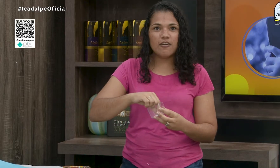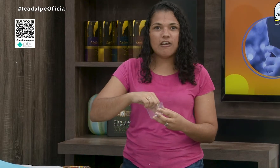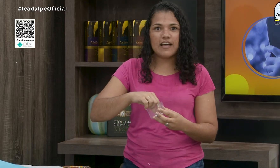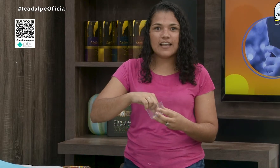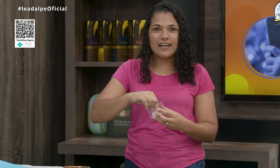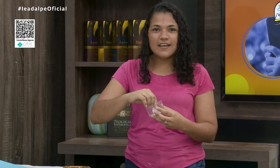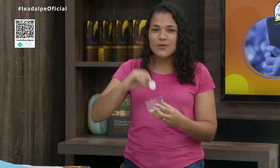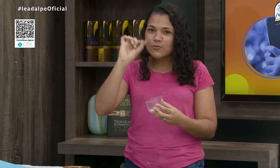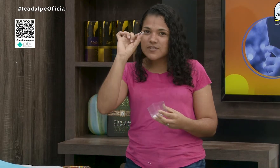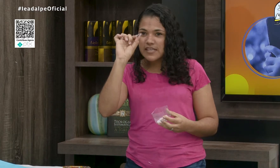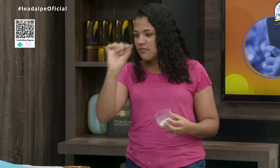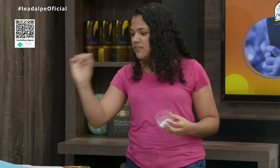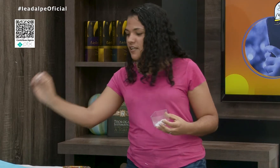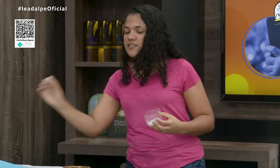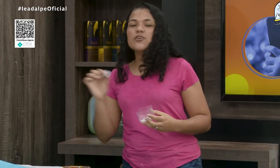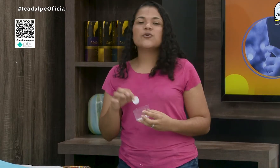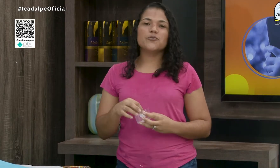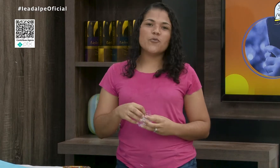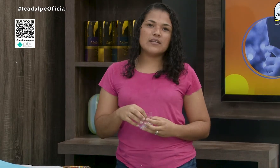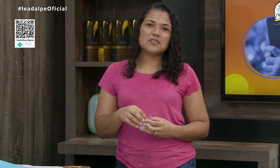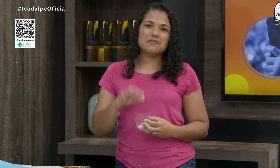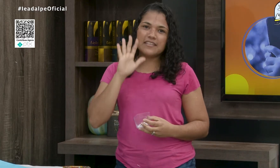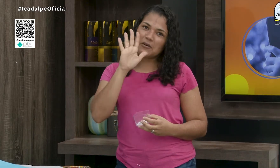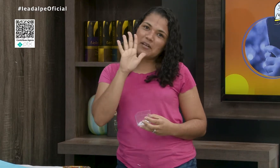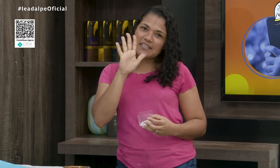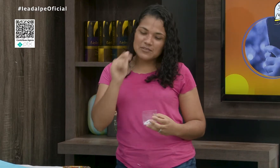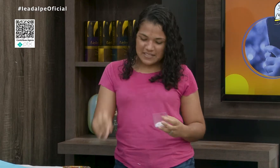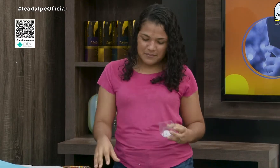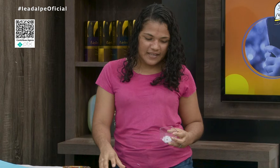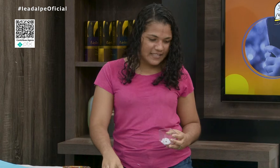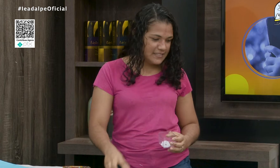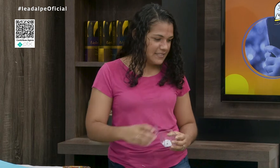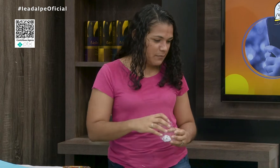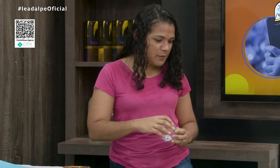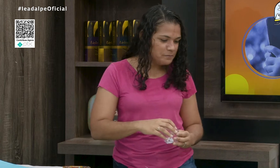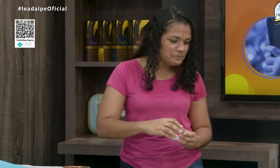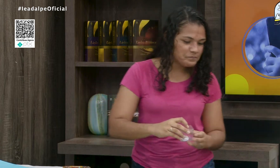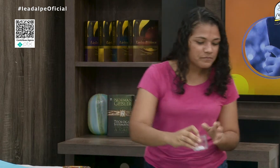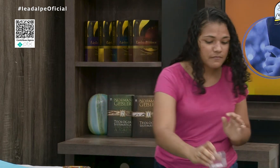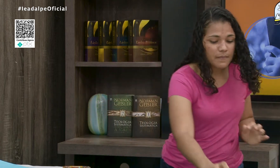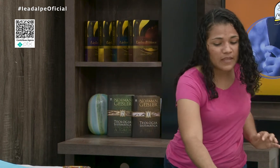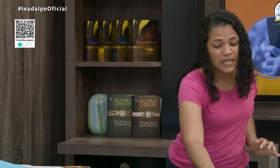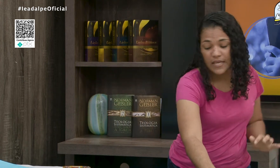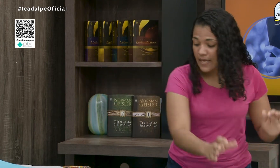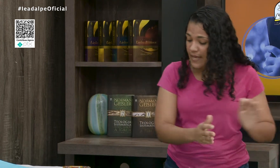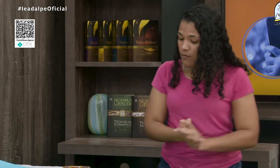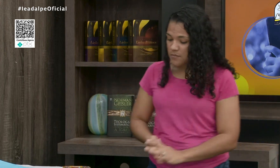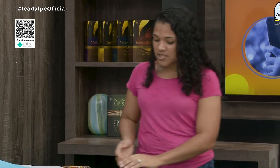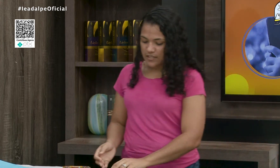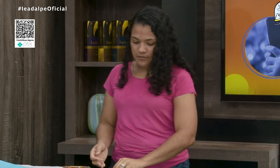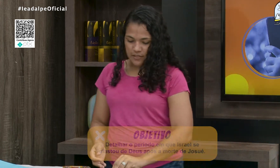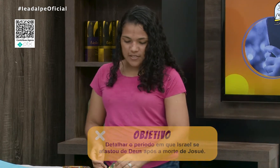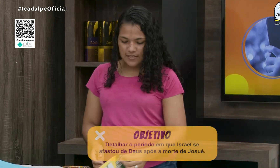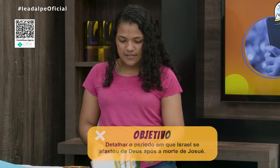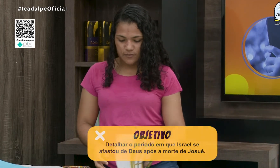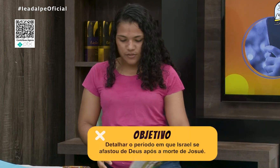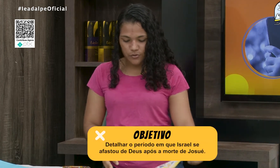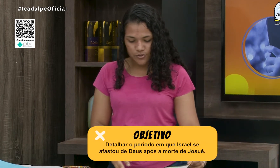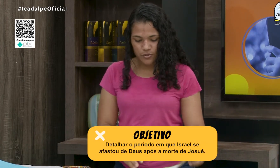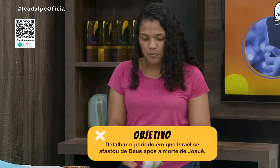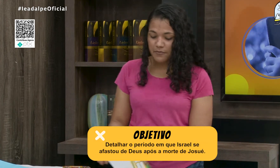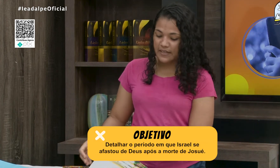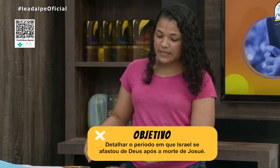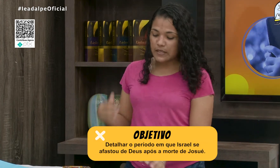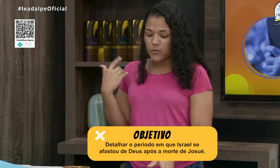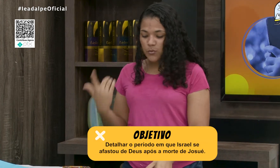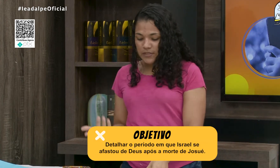querer colocar lá o selo dele no quadro que vai estar coladinho lá na parede, tá bom? E aí, o objetivo da nossa lição de